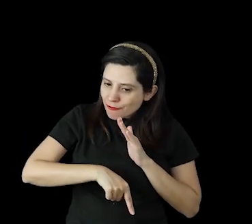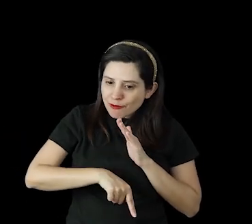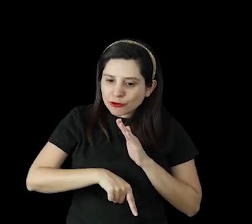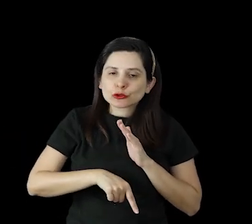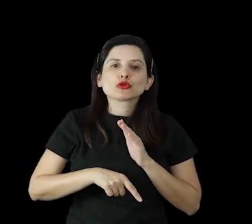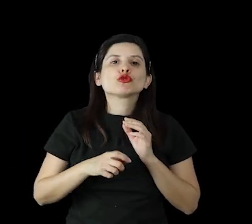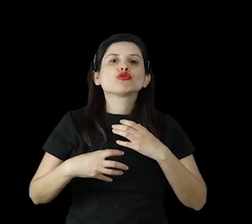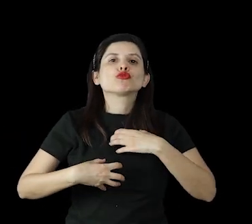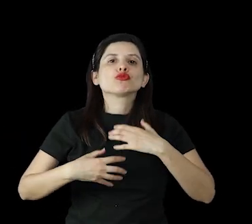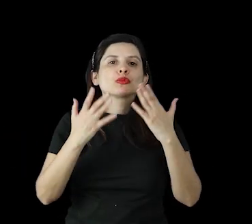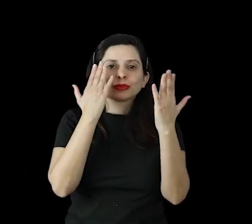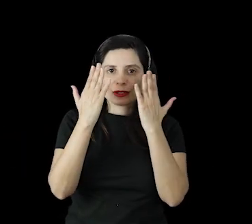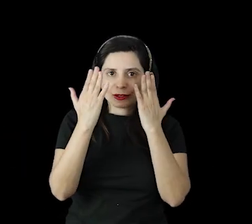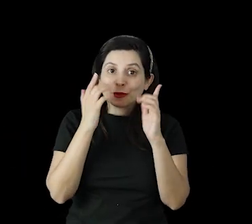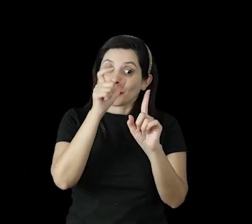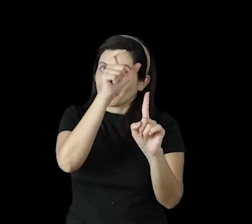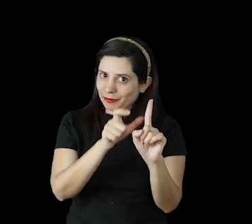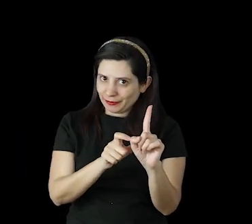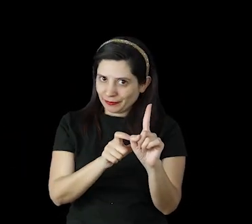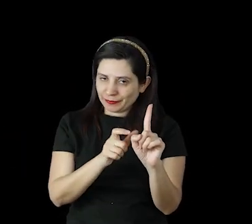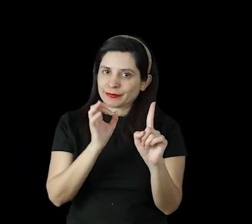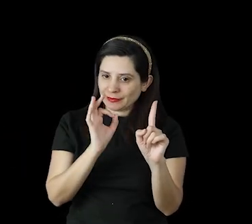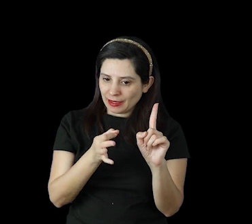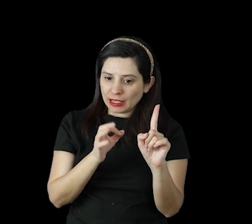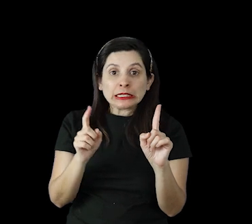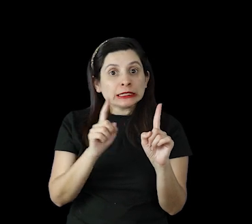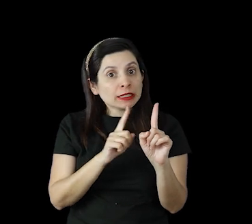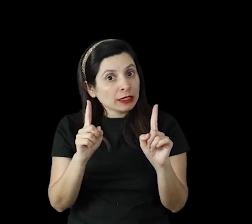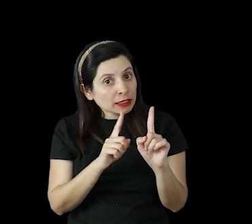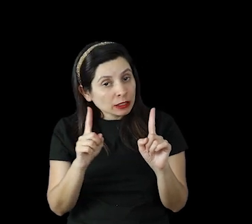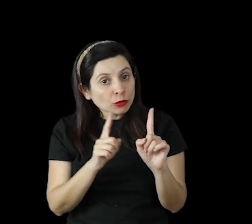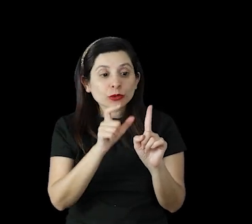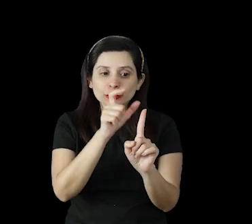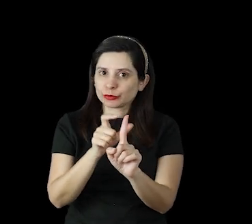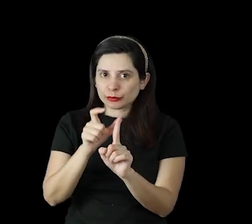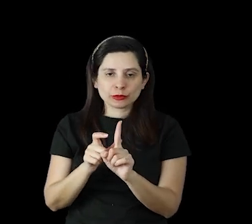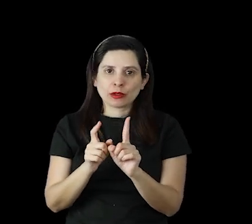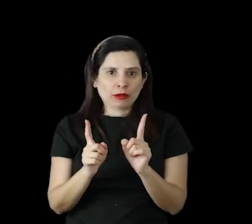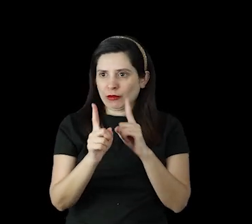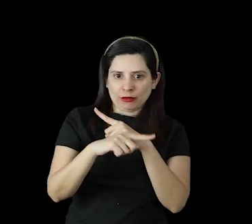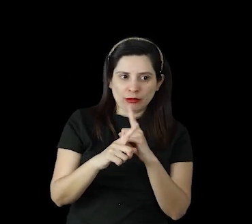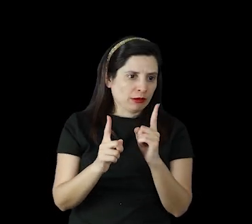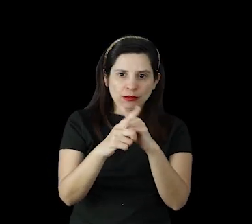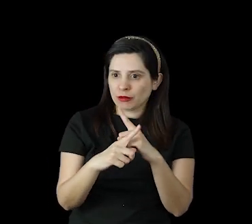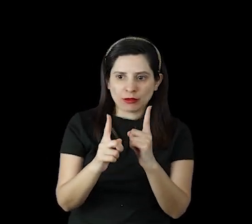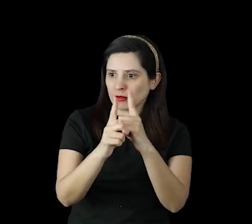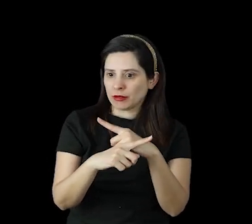muito psicológica no personagem, né? Não que aqueles personagens não têm contradições, não que eles